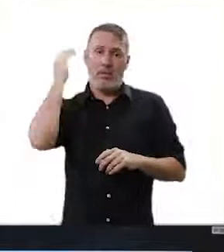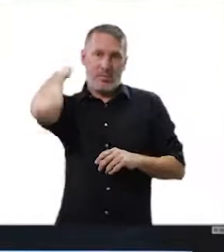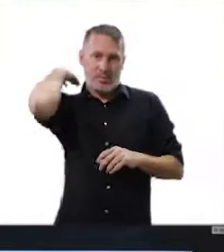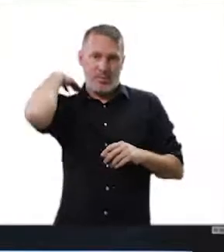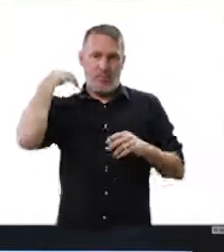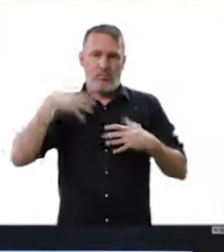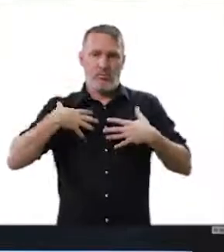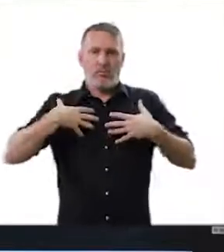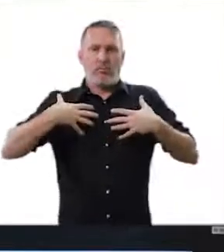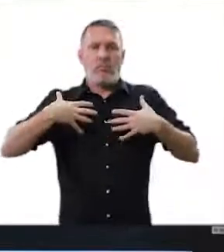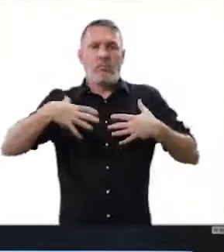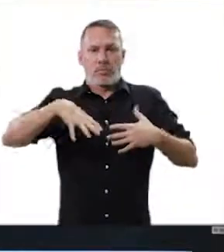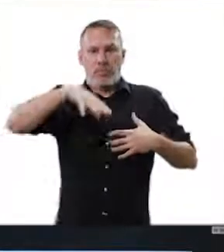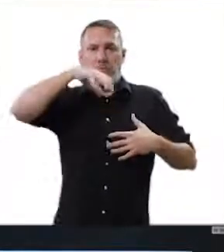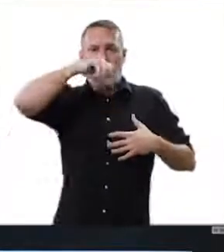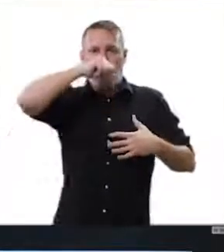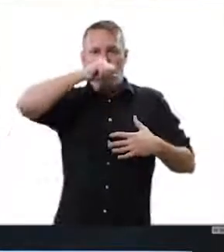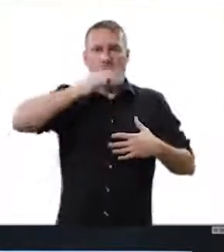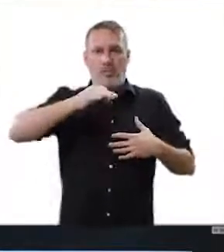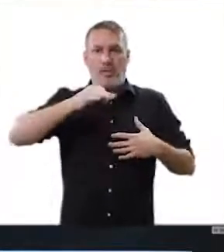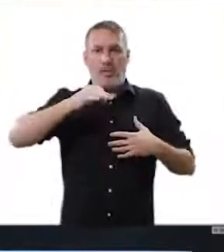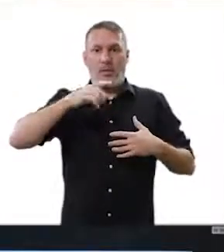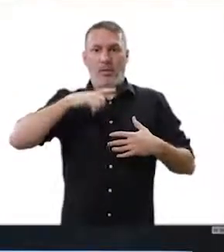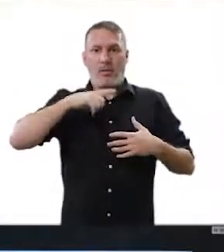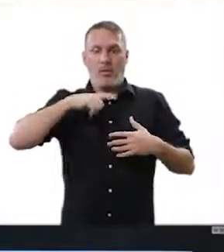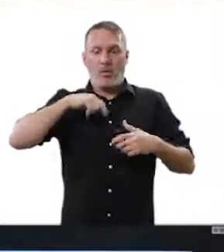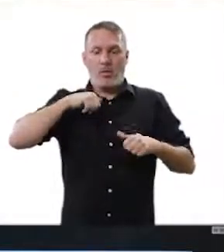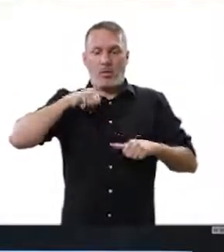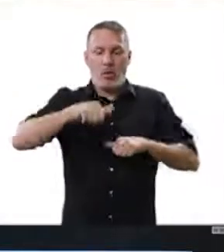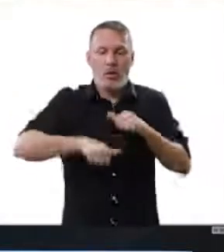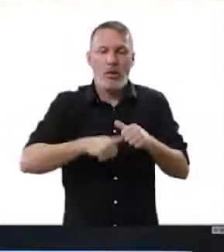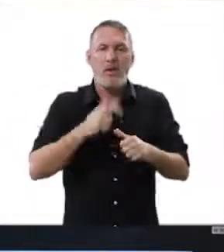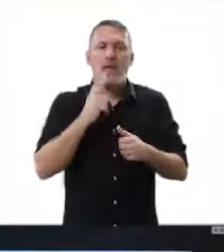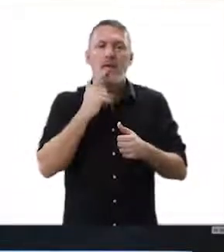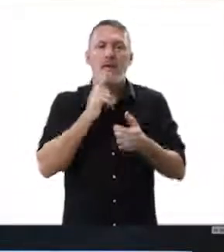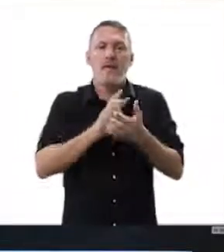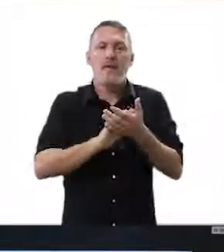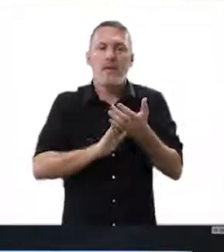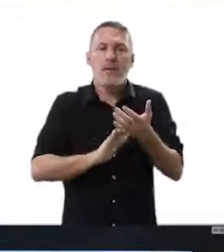gás carbônico? Ele passa esse gás carbônico para o